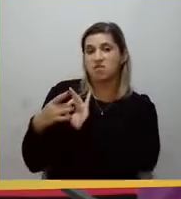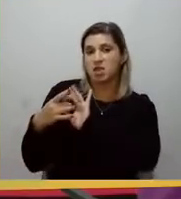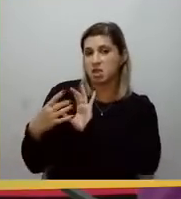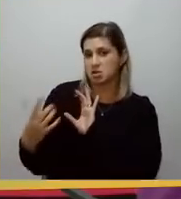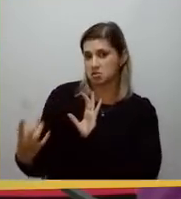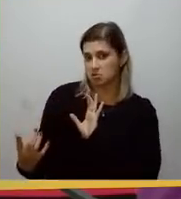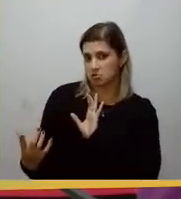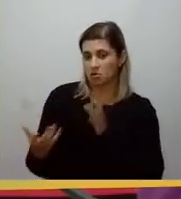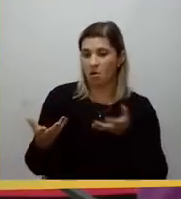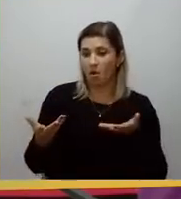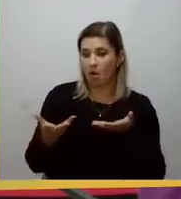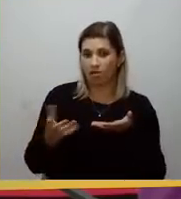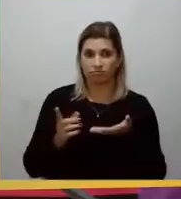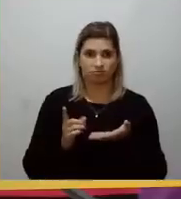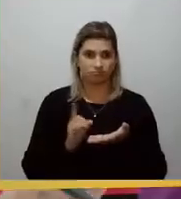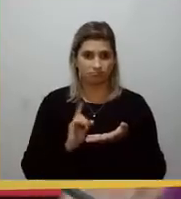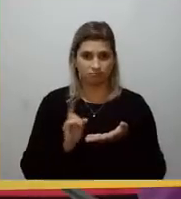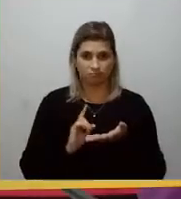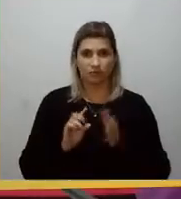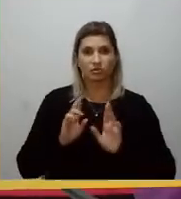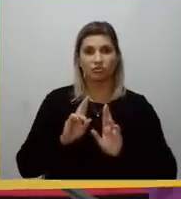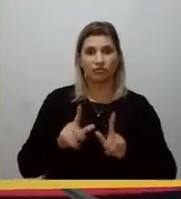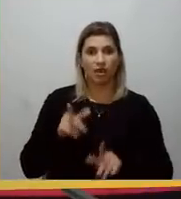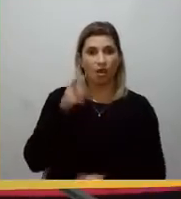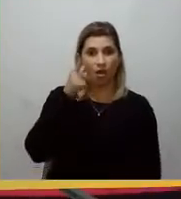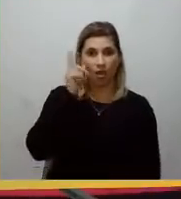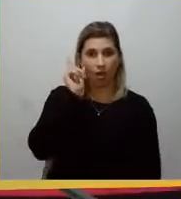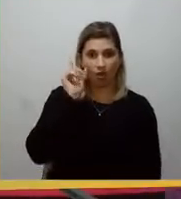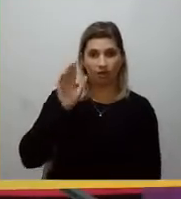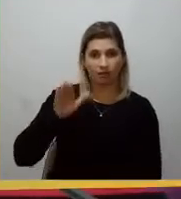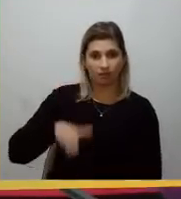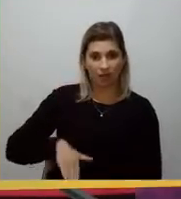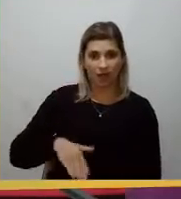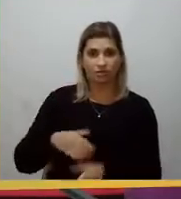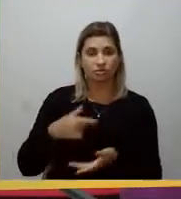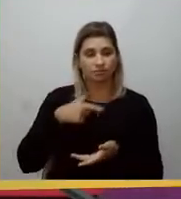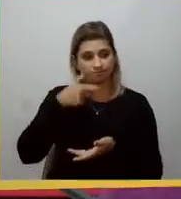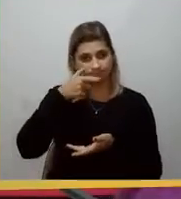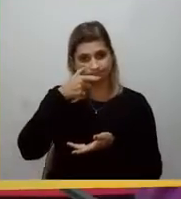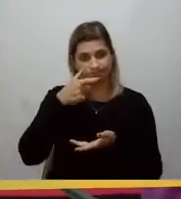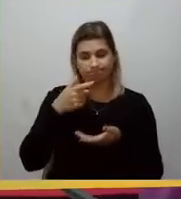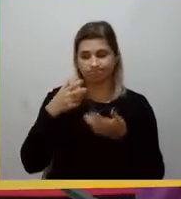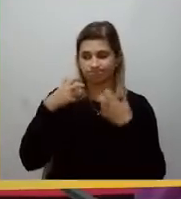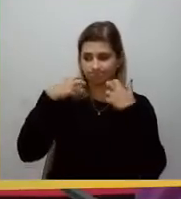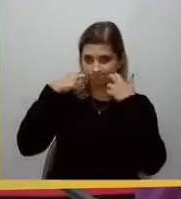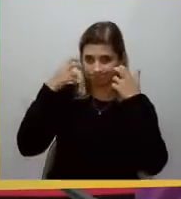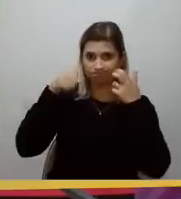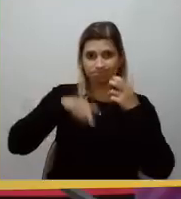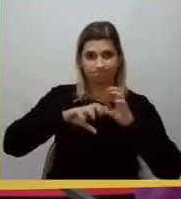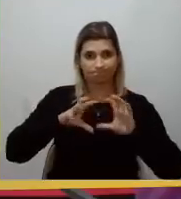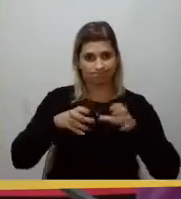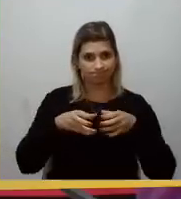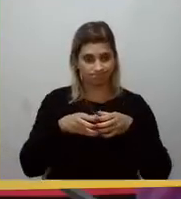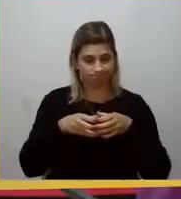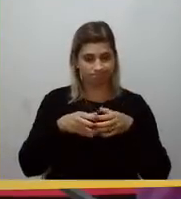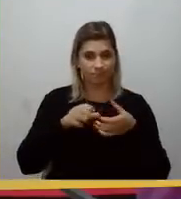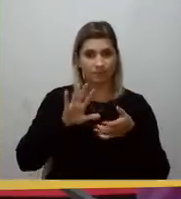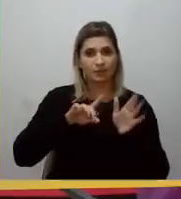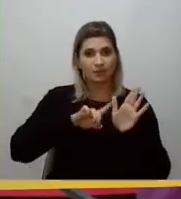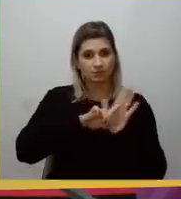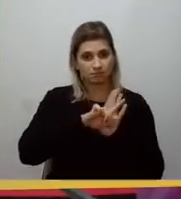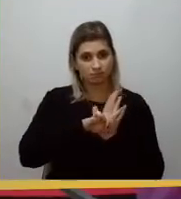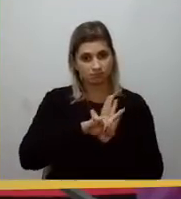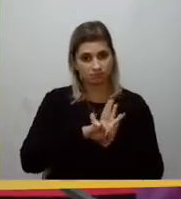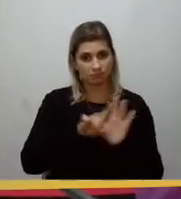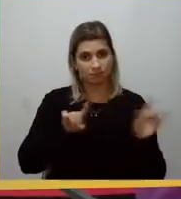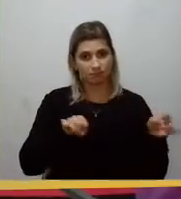tarde, diferentemente da tarde de ontem, que nós presenciamos aqui algo vergonhoso para esta comissão, mas as perguntas estavam